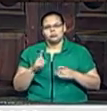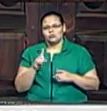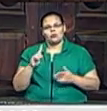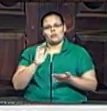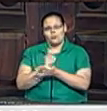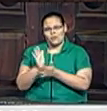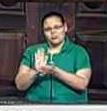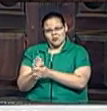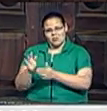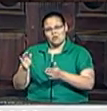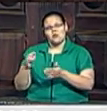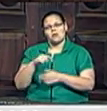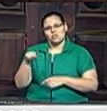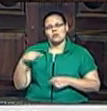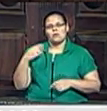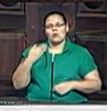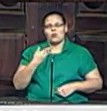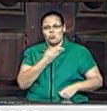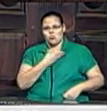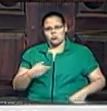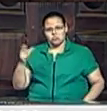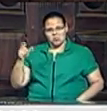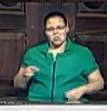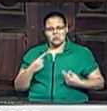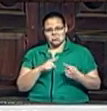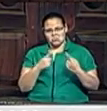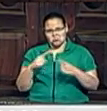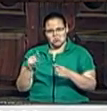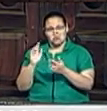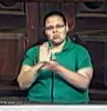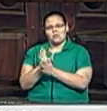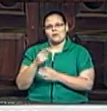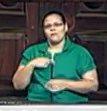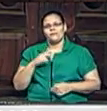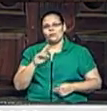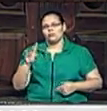massacrados pelo governo, um governo que hoje já é ilegítimo. Muito obrigado.